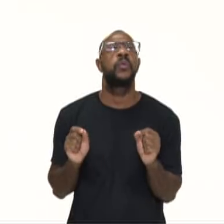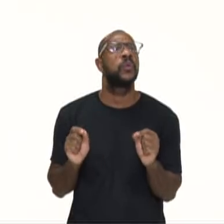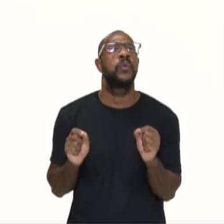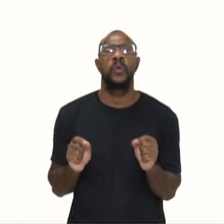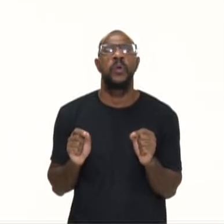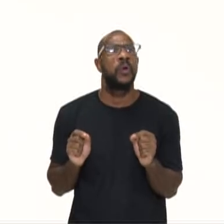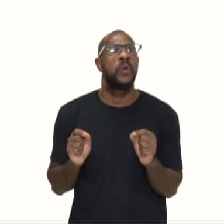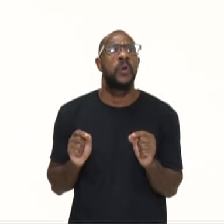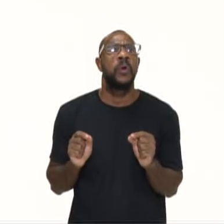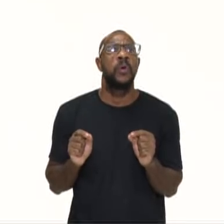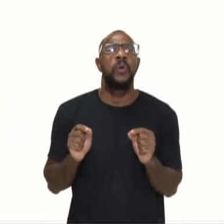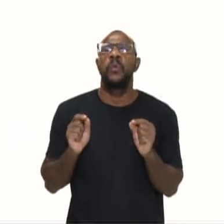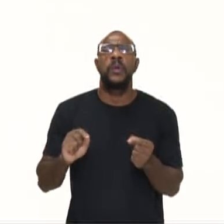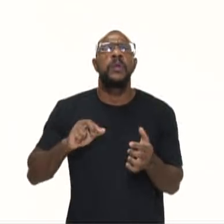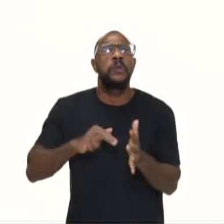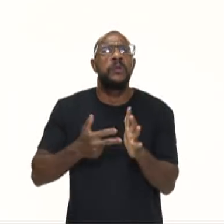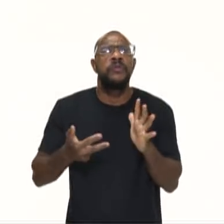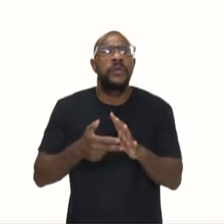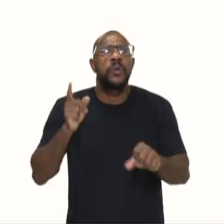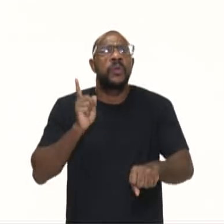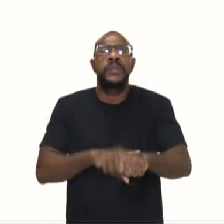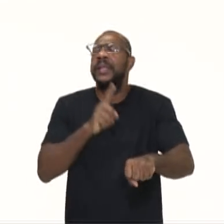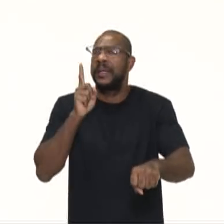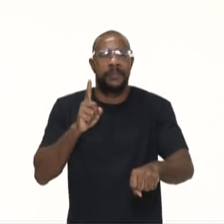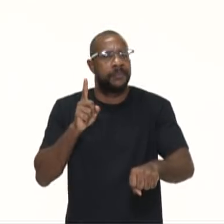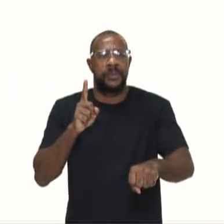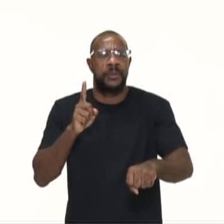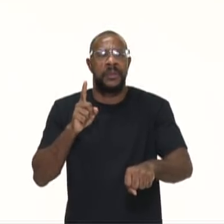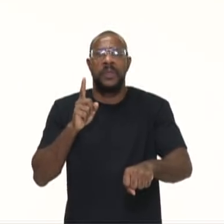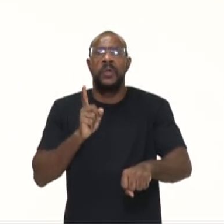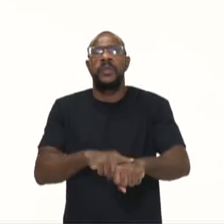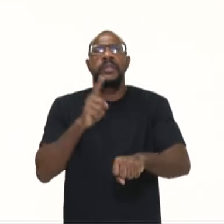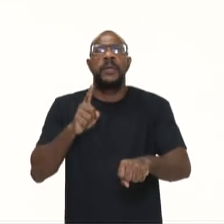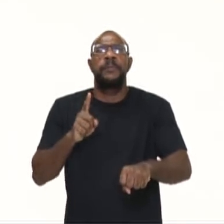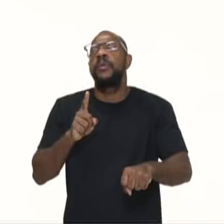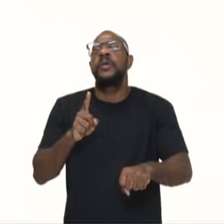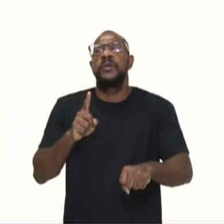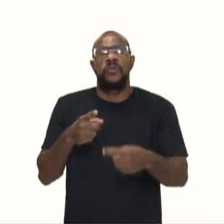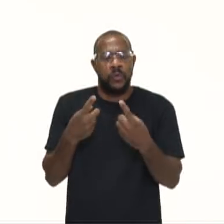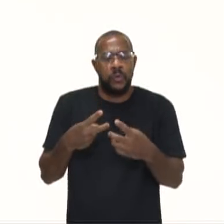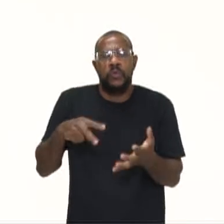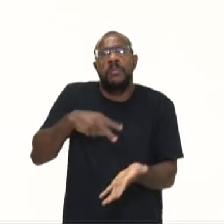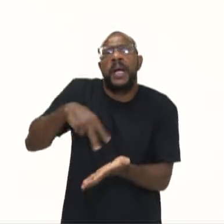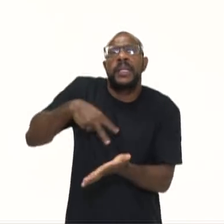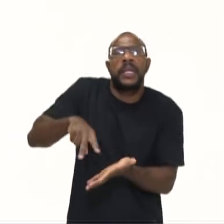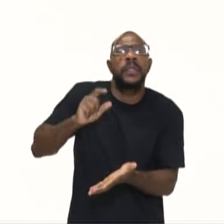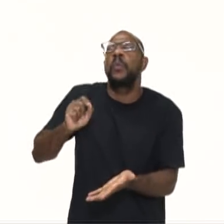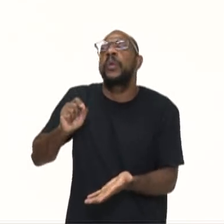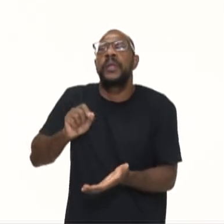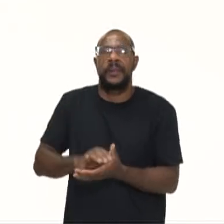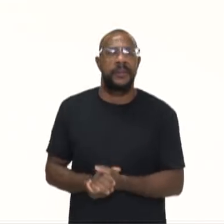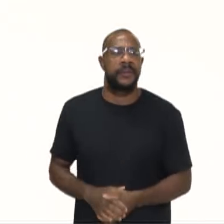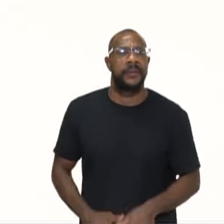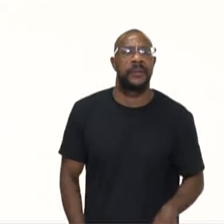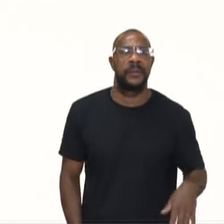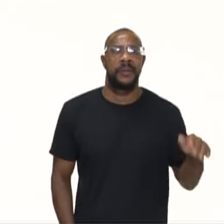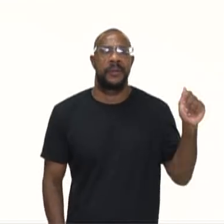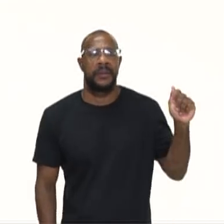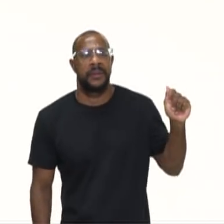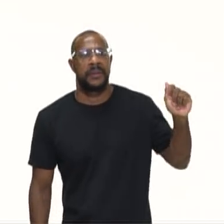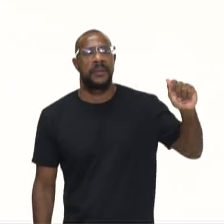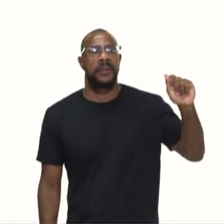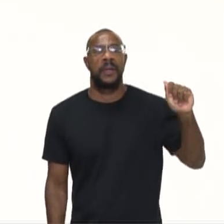o tempo de uma dança? O que determina o tempo de uma dança? Alternativa